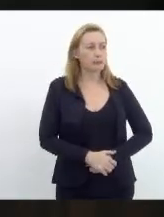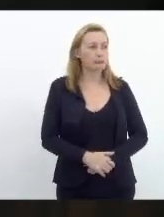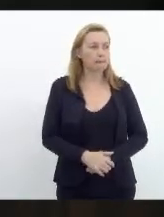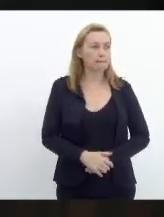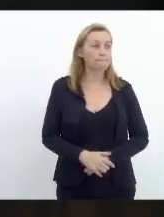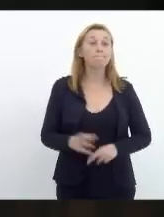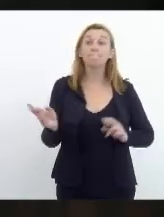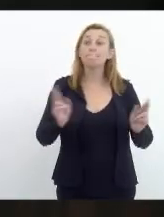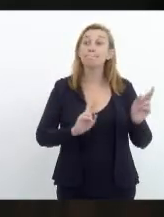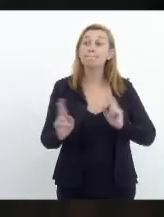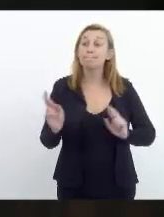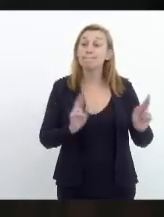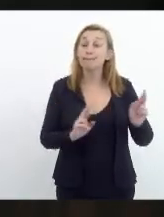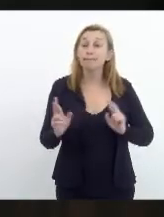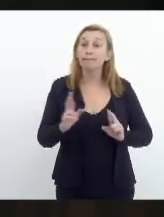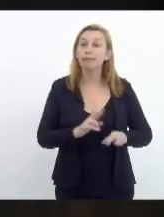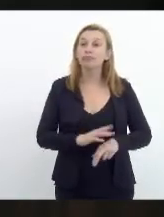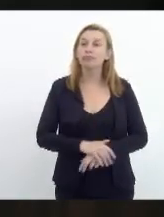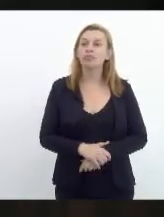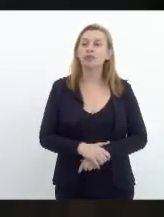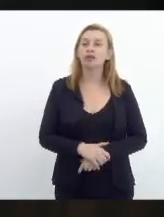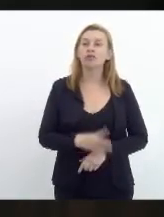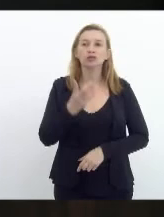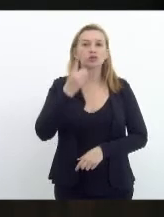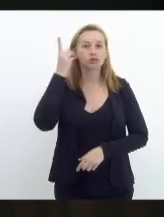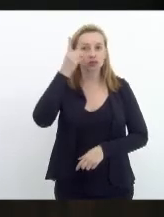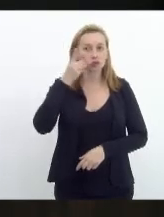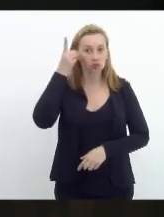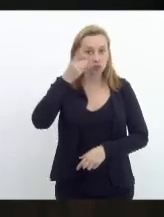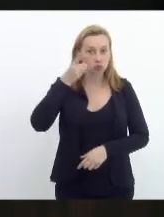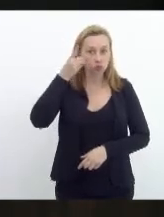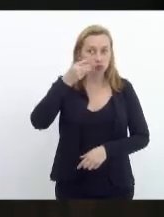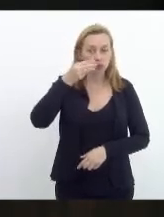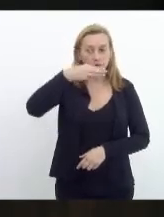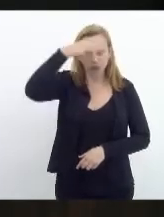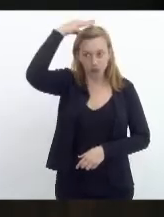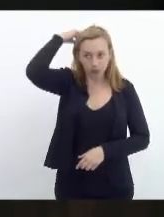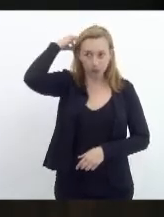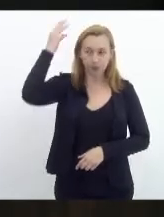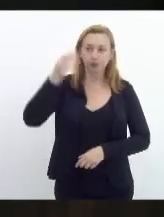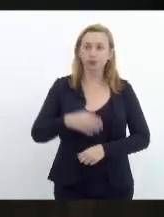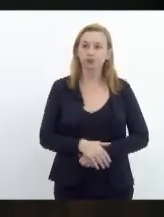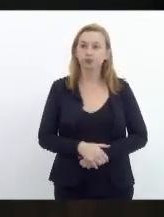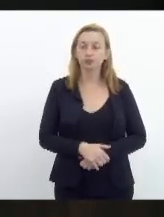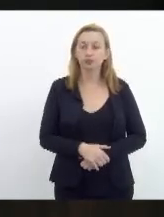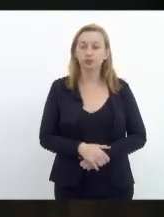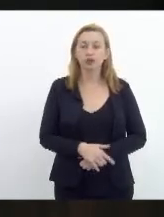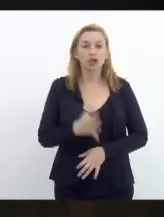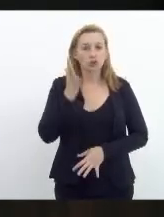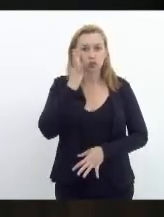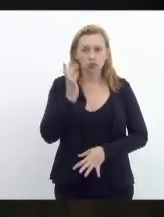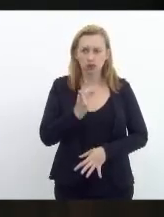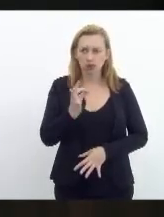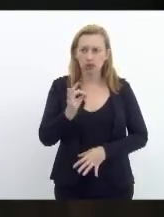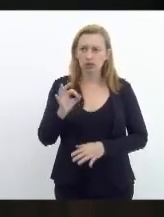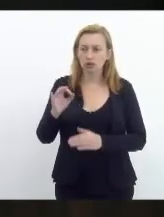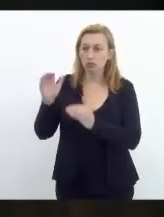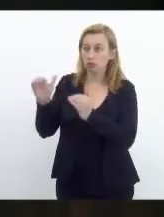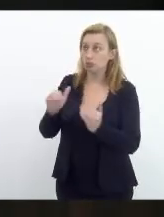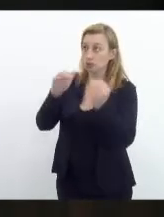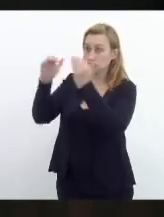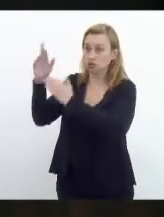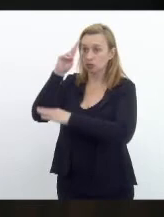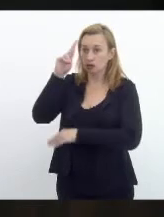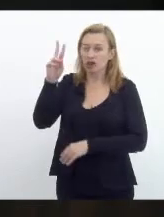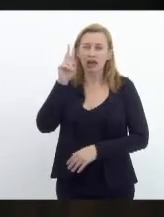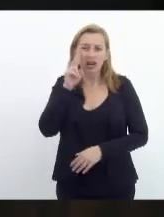Em relação à questão do deputado Márcio. Bem, não sei se Vossa Excelência lembra, quando